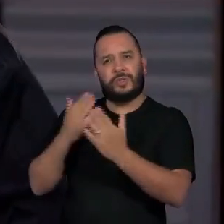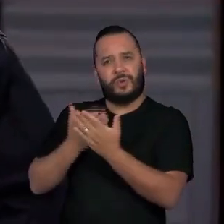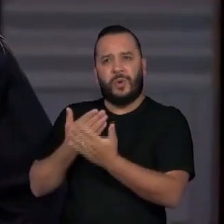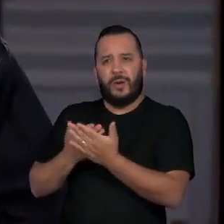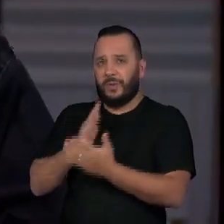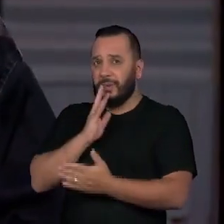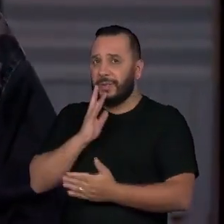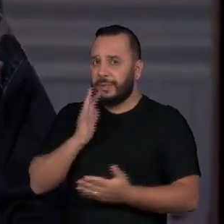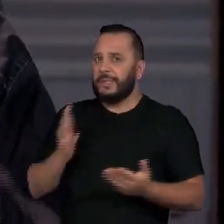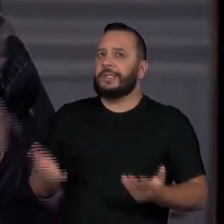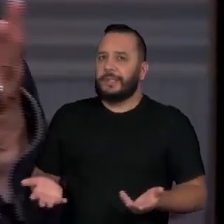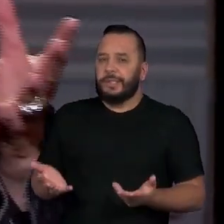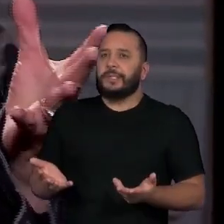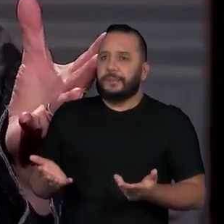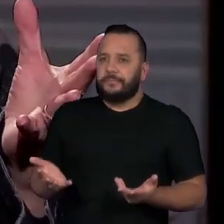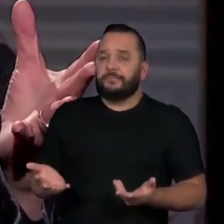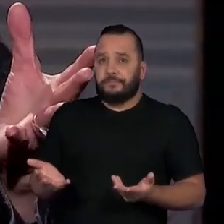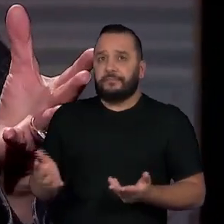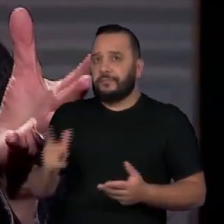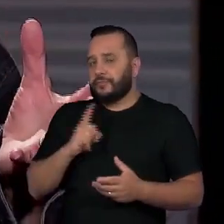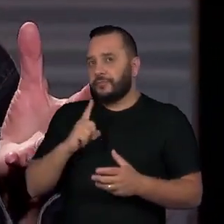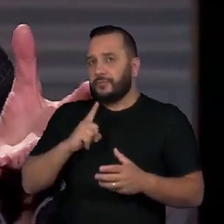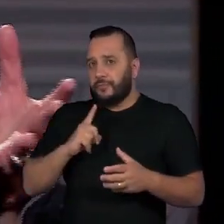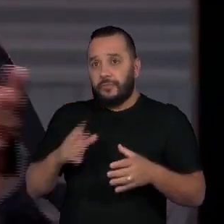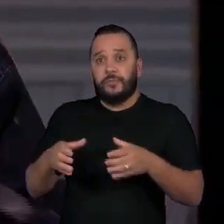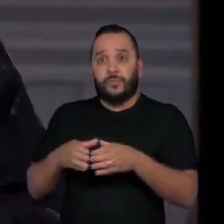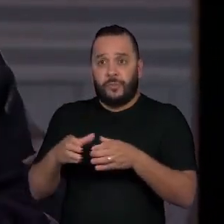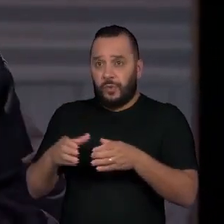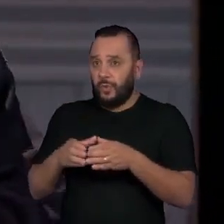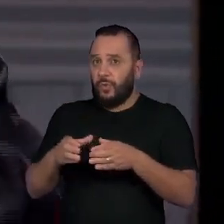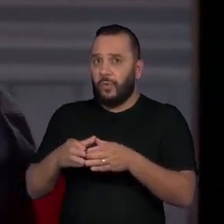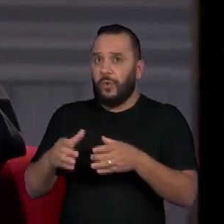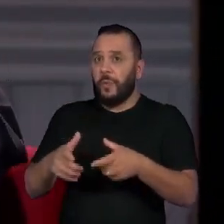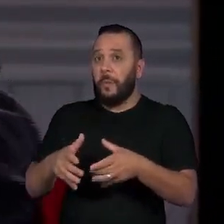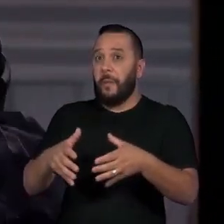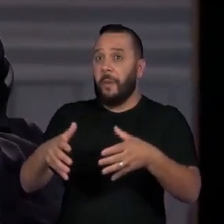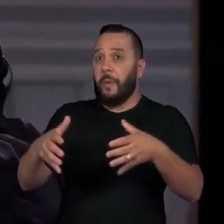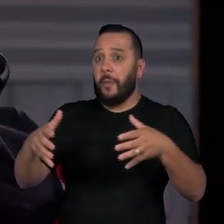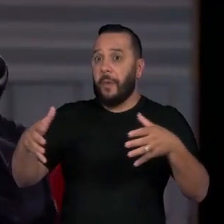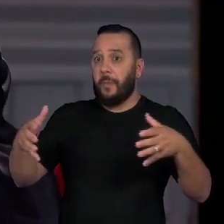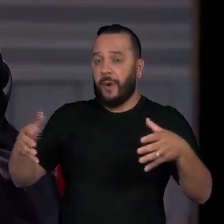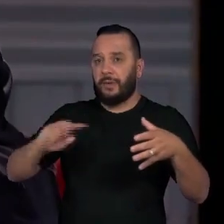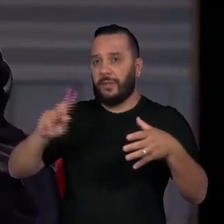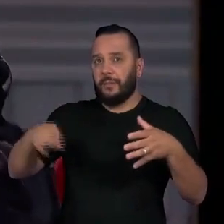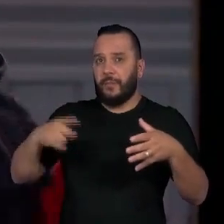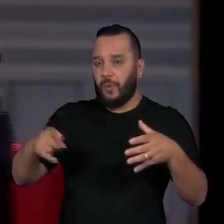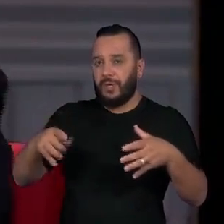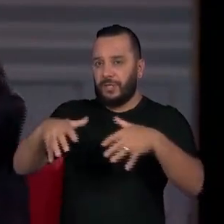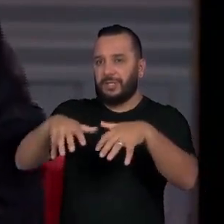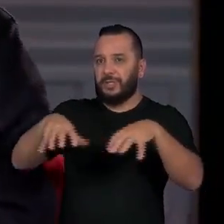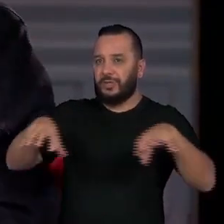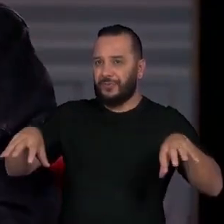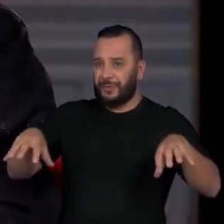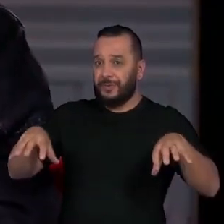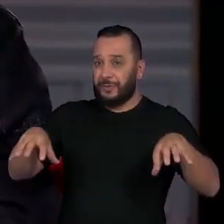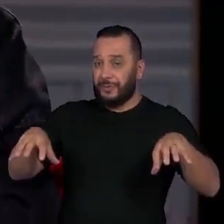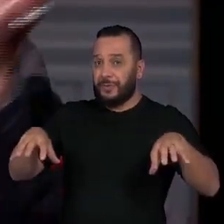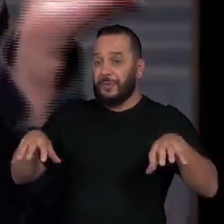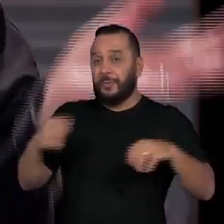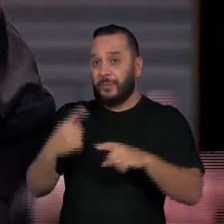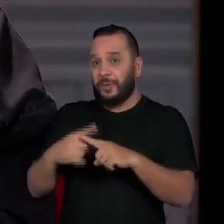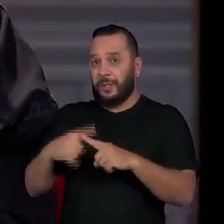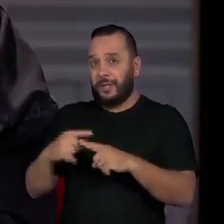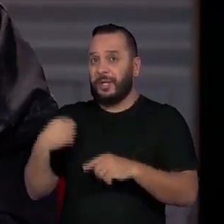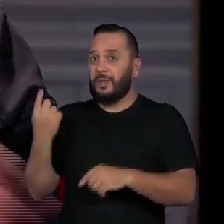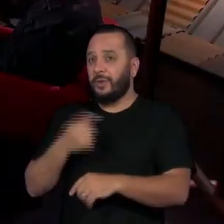Então cara nós fizemos uma turma gigante que depois ela se dividiu no meio Exatamente porque nós começamos a fumar um baseado